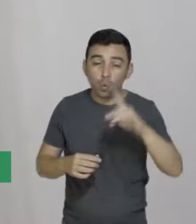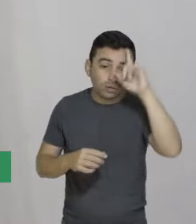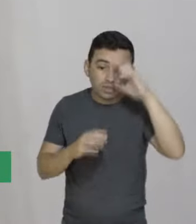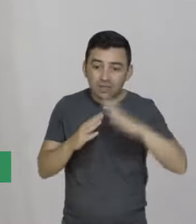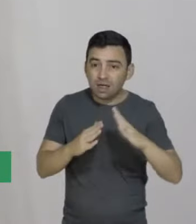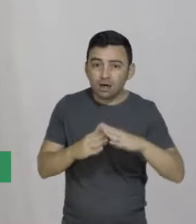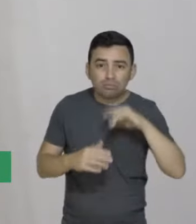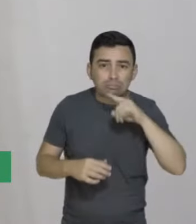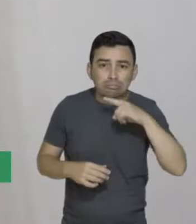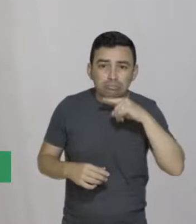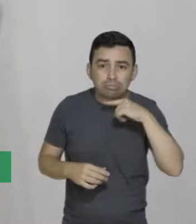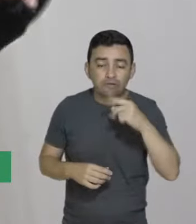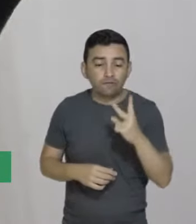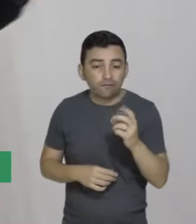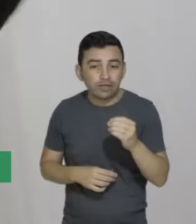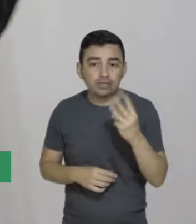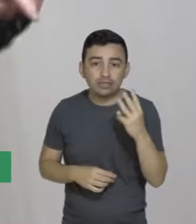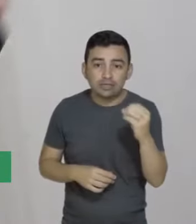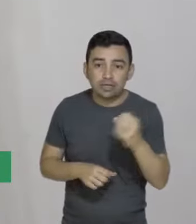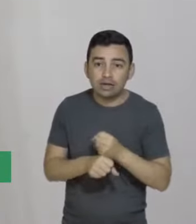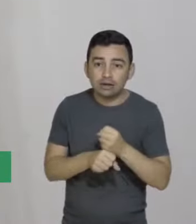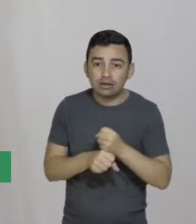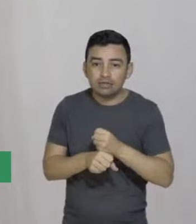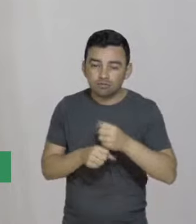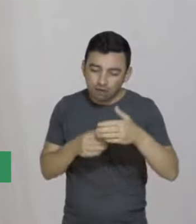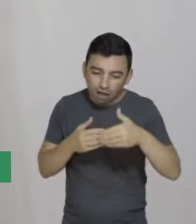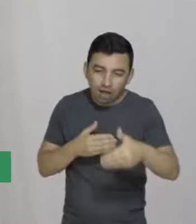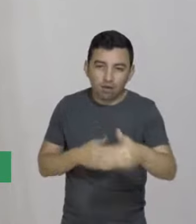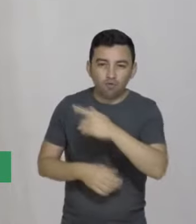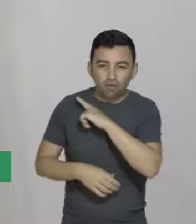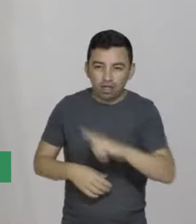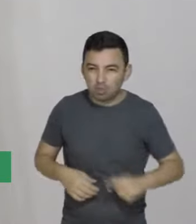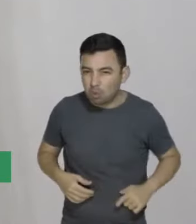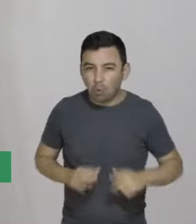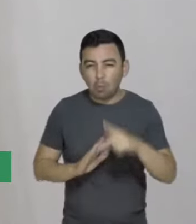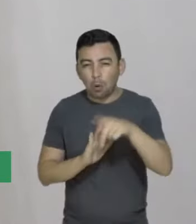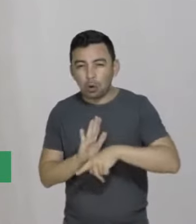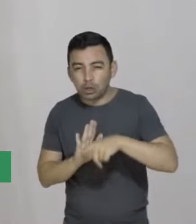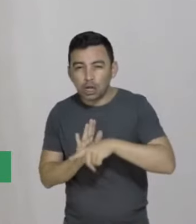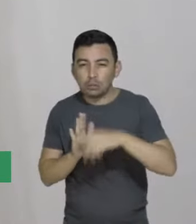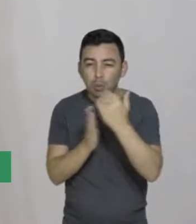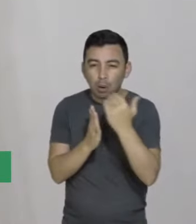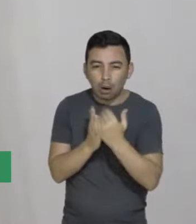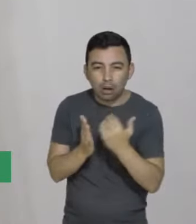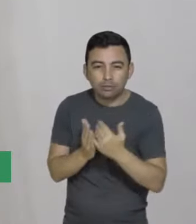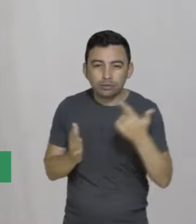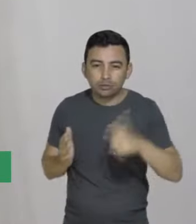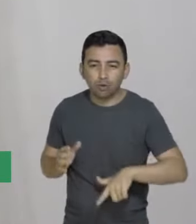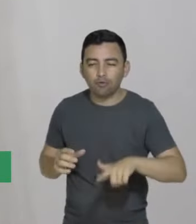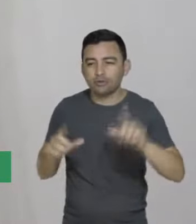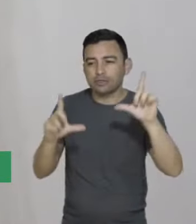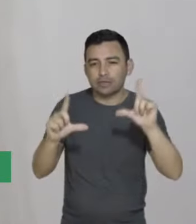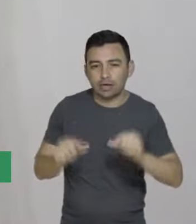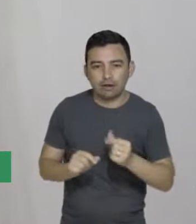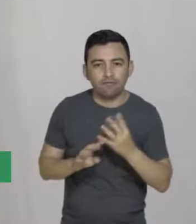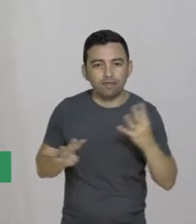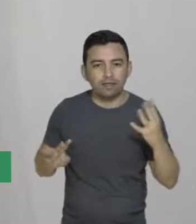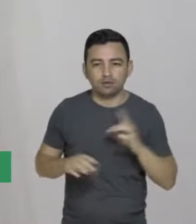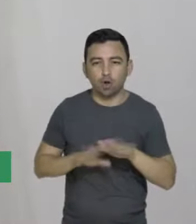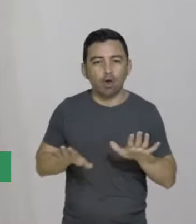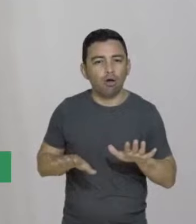daqui a 20, daqui a 30, virão novos governadores do estado com projetos e programas de zerar filas. Mas a gente não quer isso. A gente quer que as pessoas